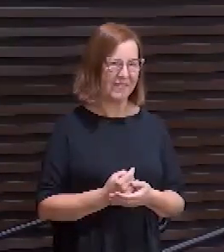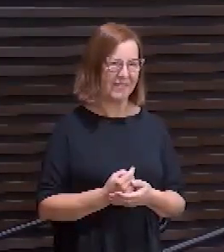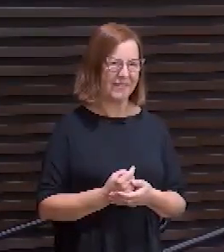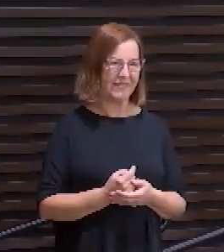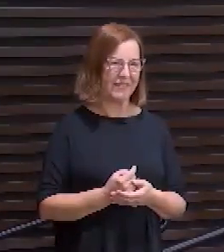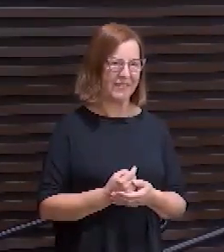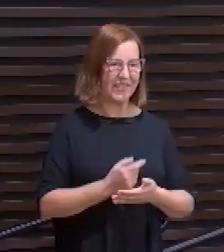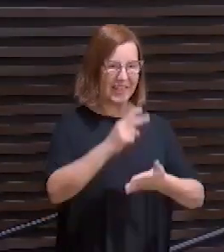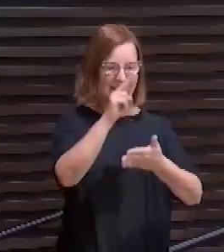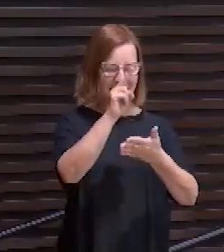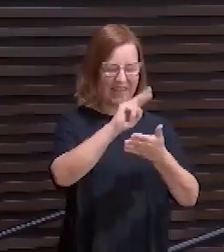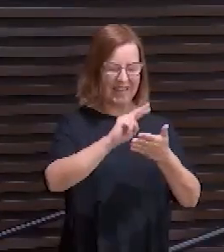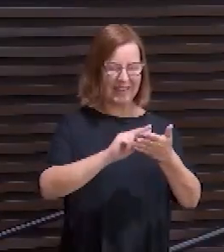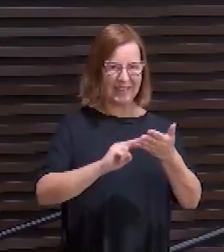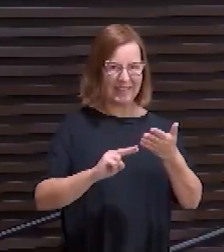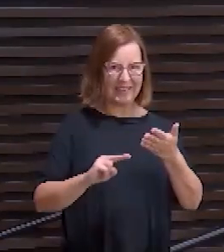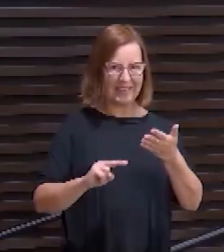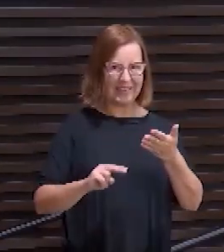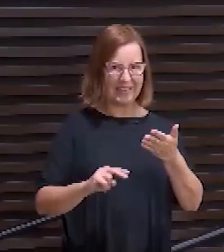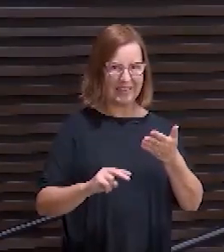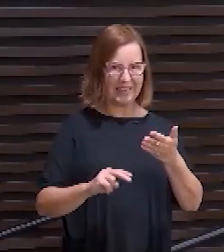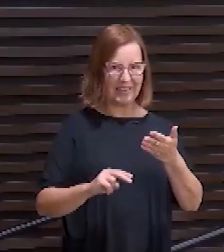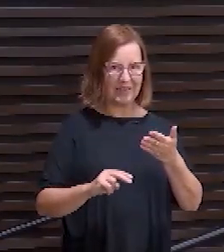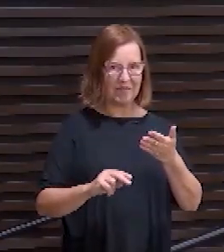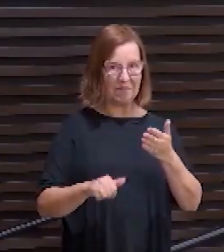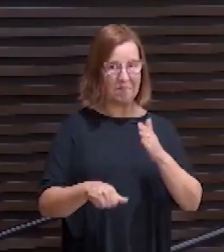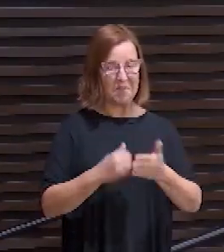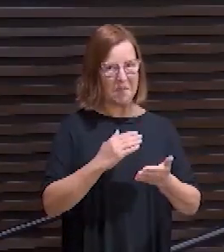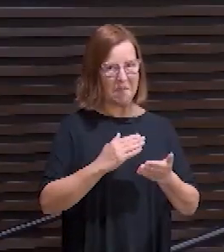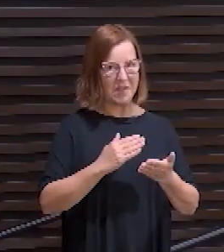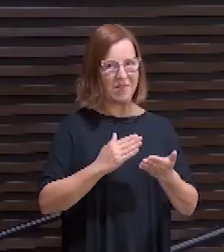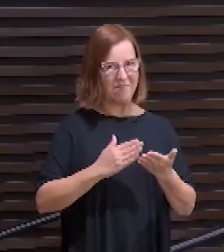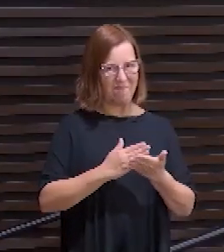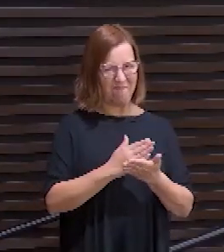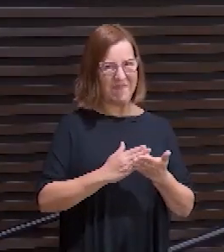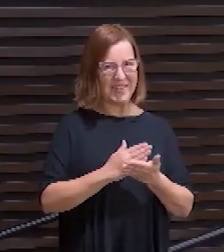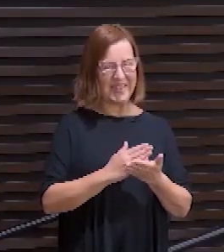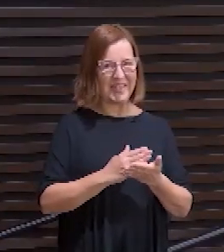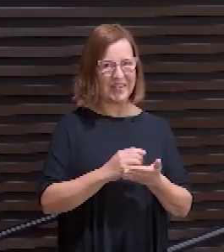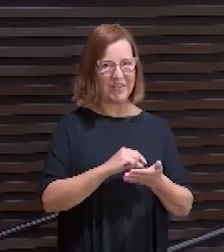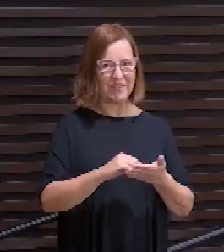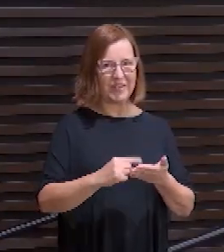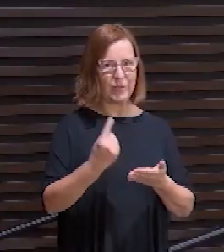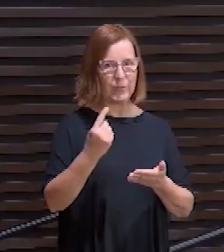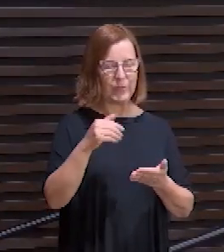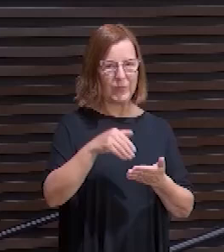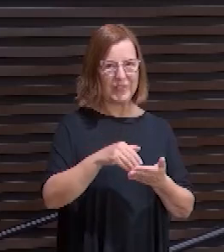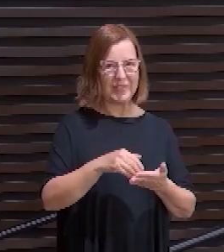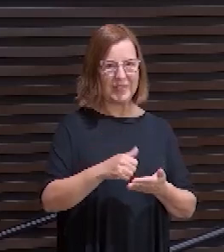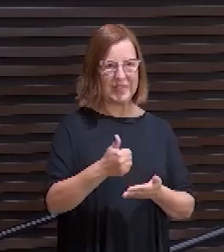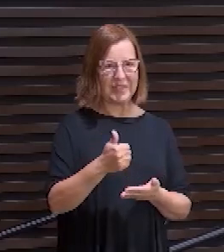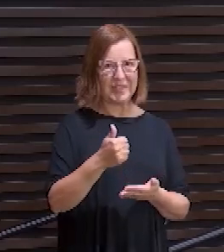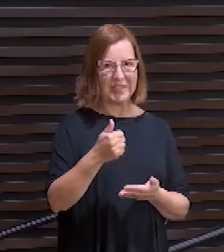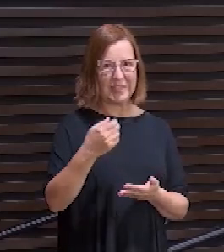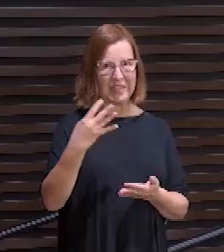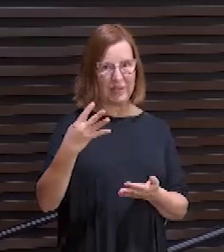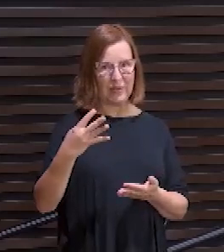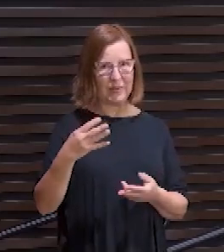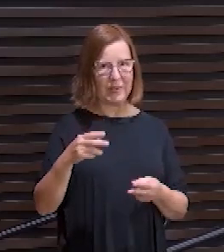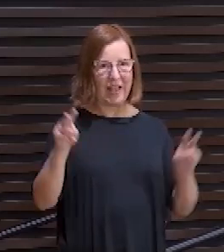a leitura da primeira metade. Versos 1 a 14 é a